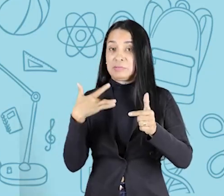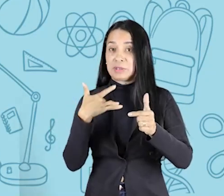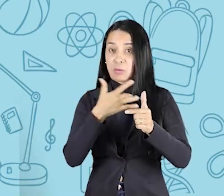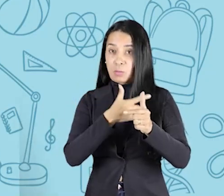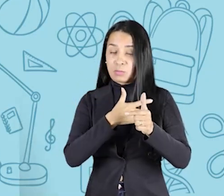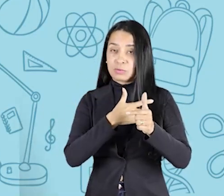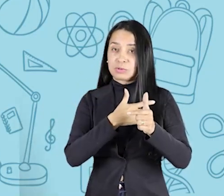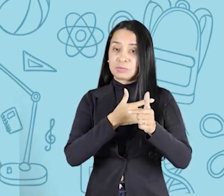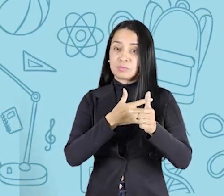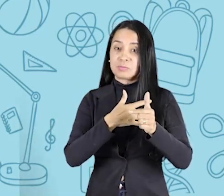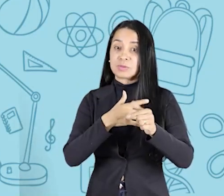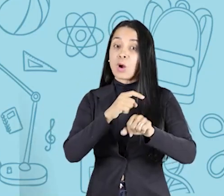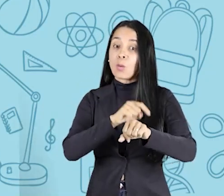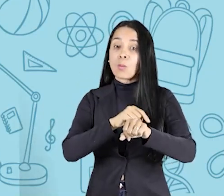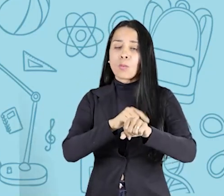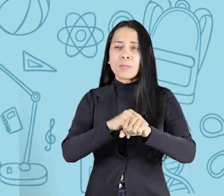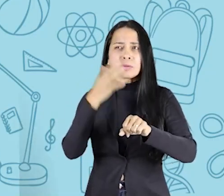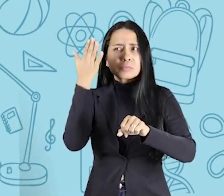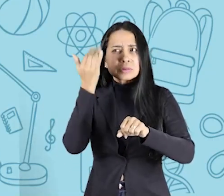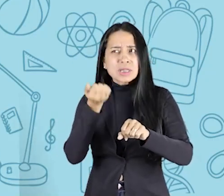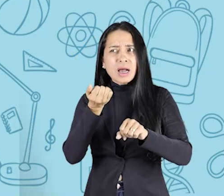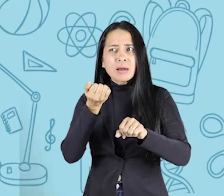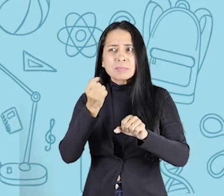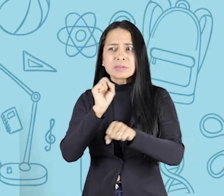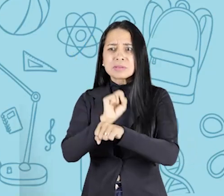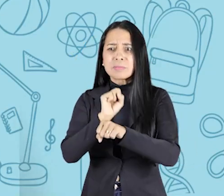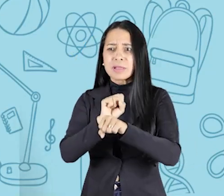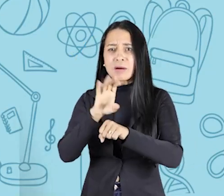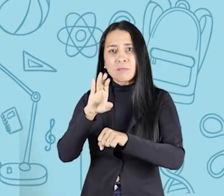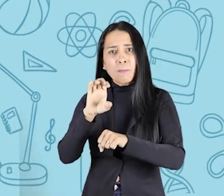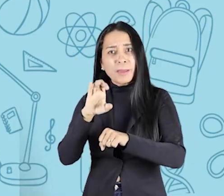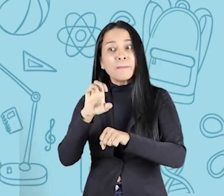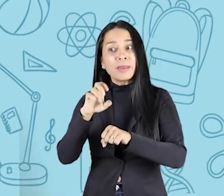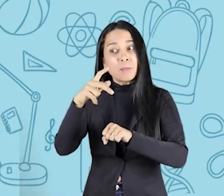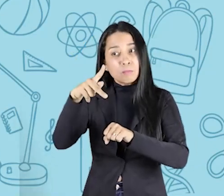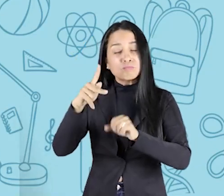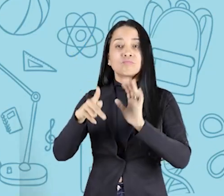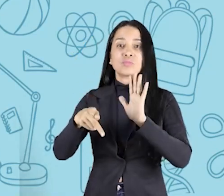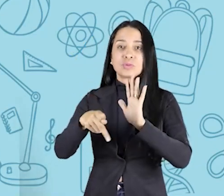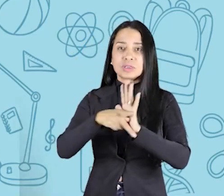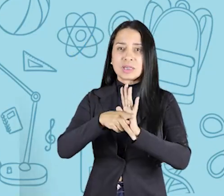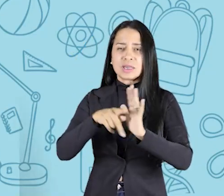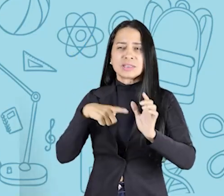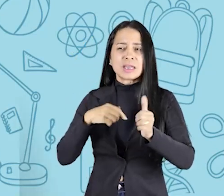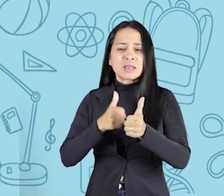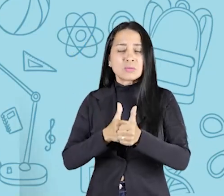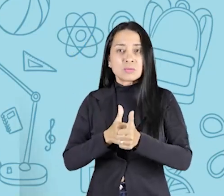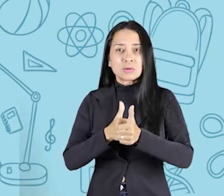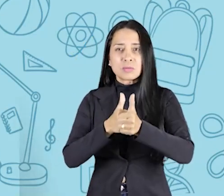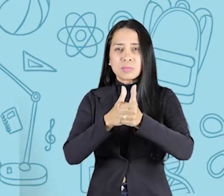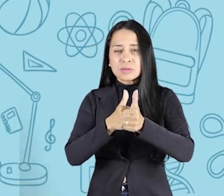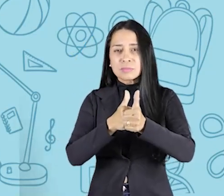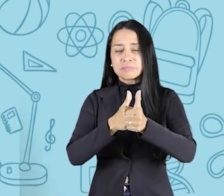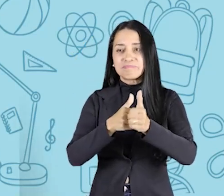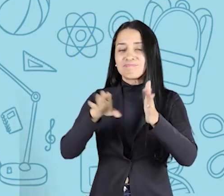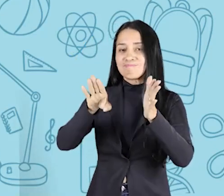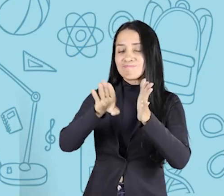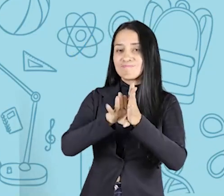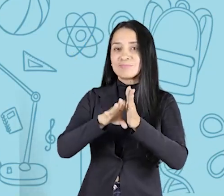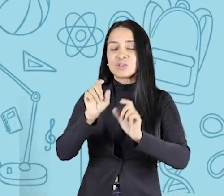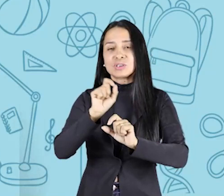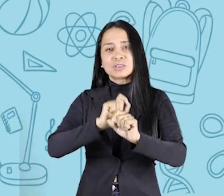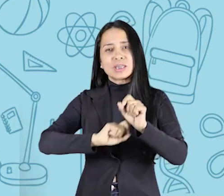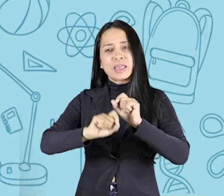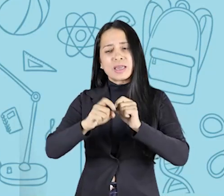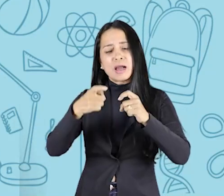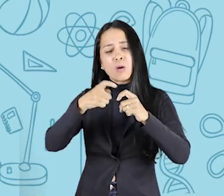partir do momento que ela soube que ela esperava por você, então já tem todo um acompanhamento. Ela vai, quando chega lá